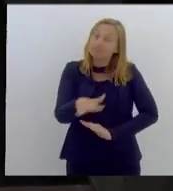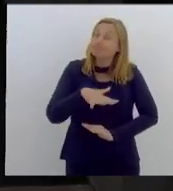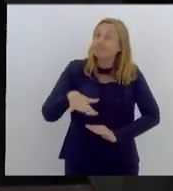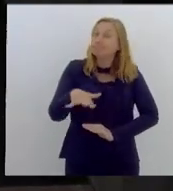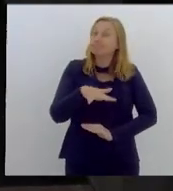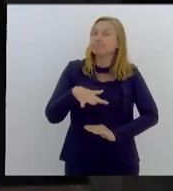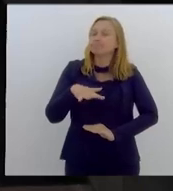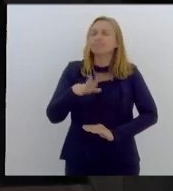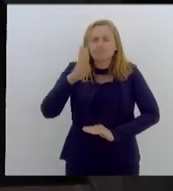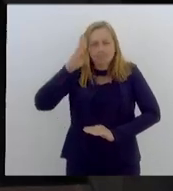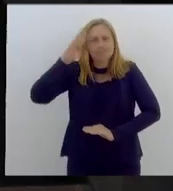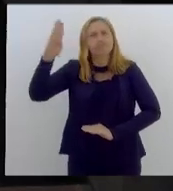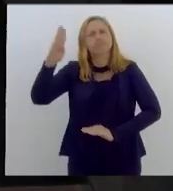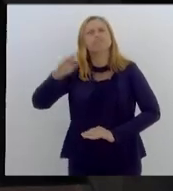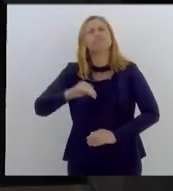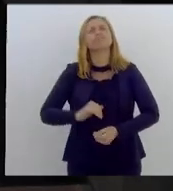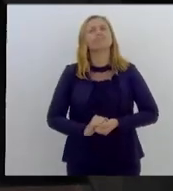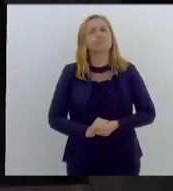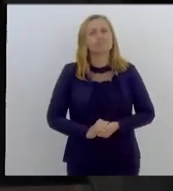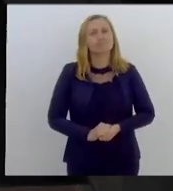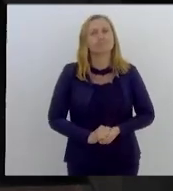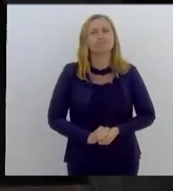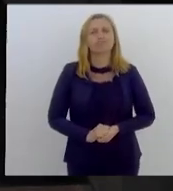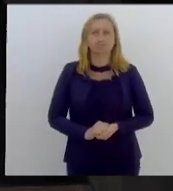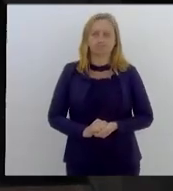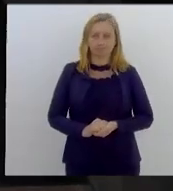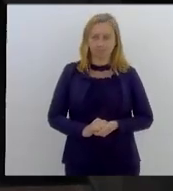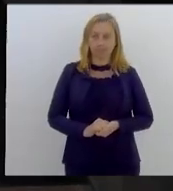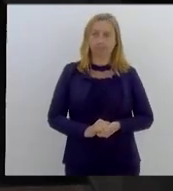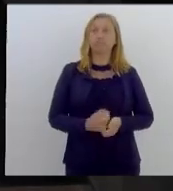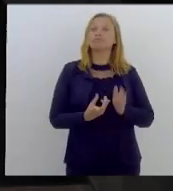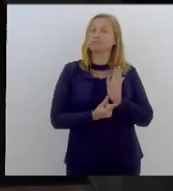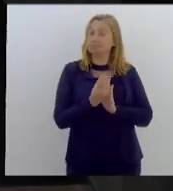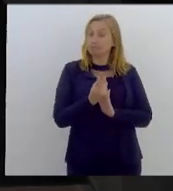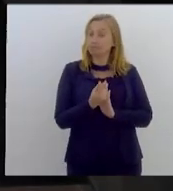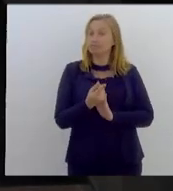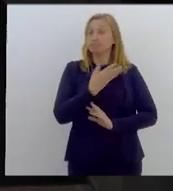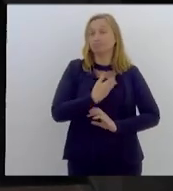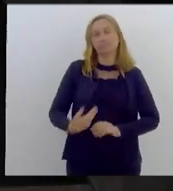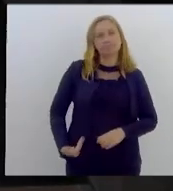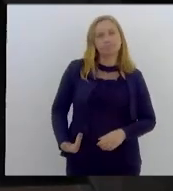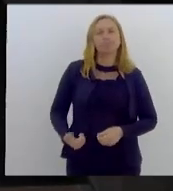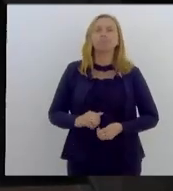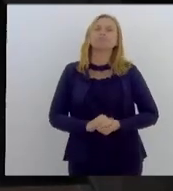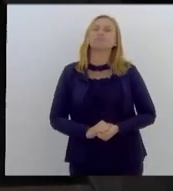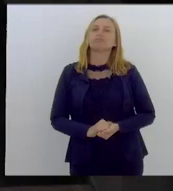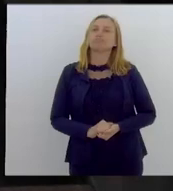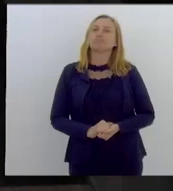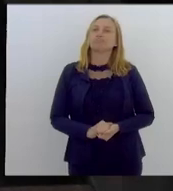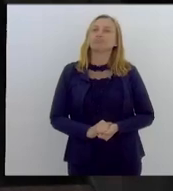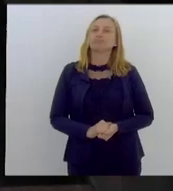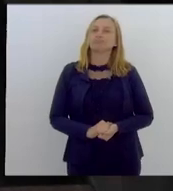são fundamentais no que tange ao orçamento do governo e no que tange àquilo que a